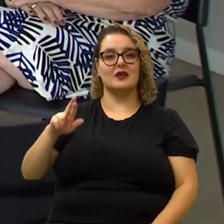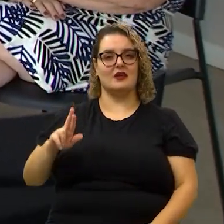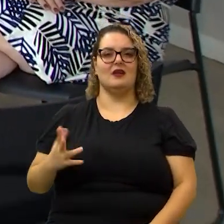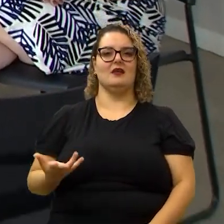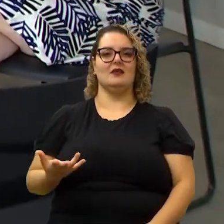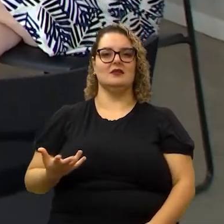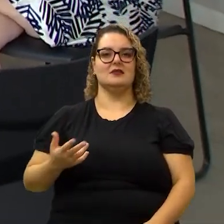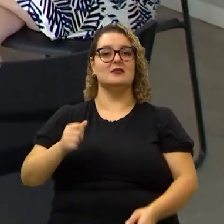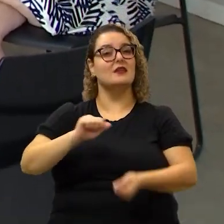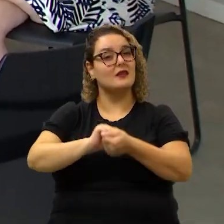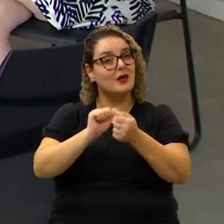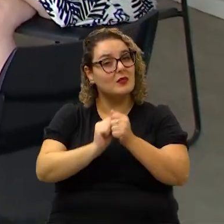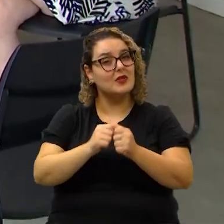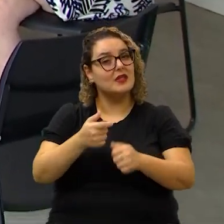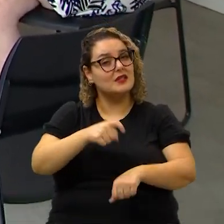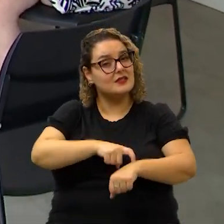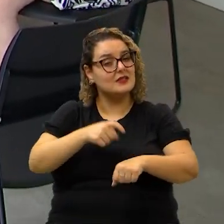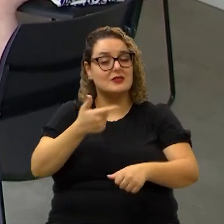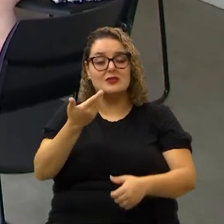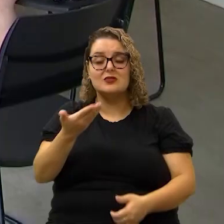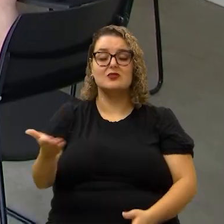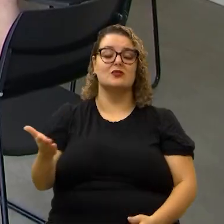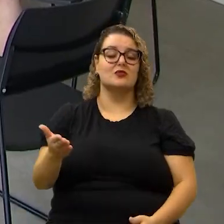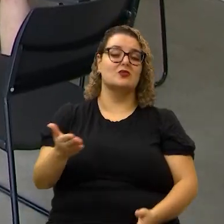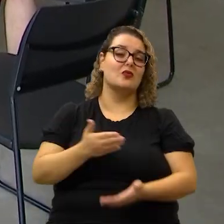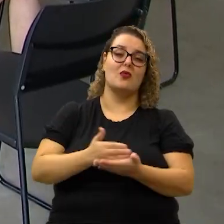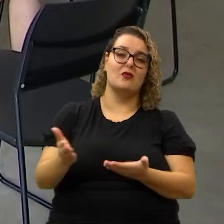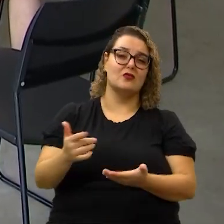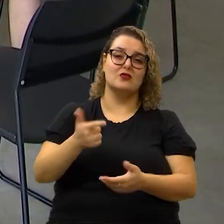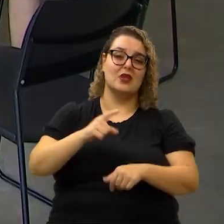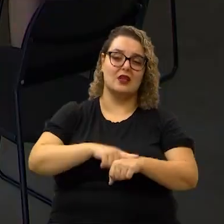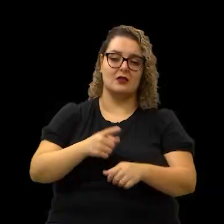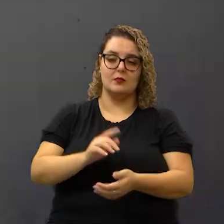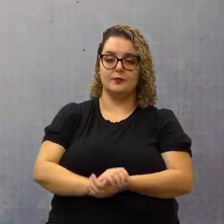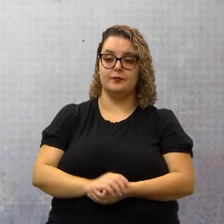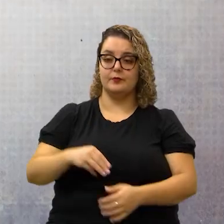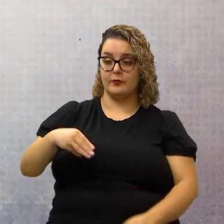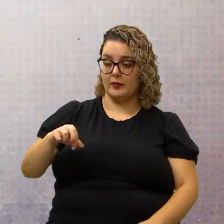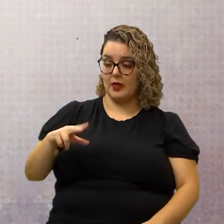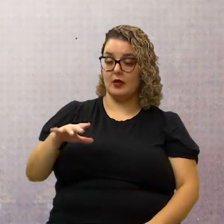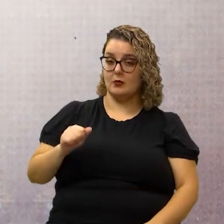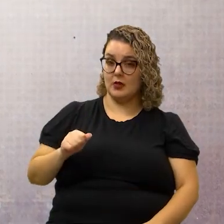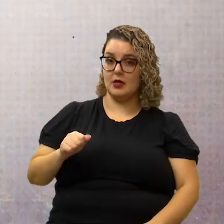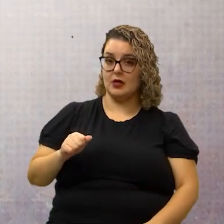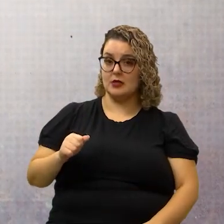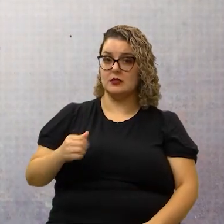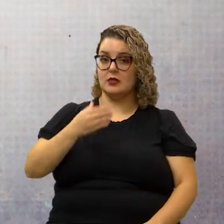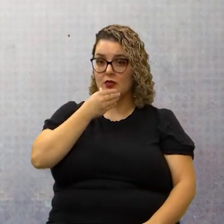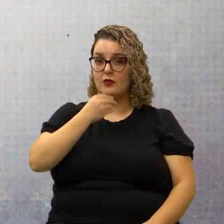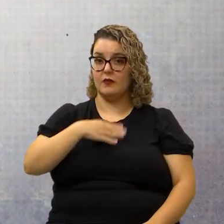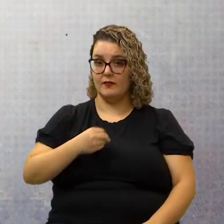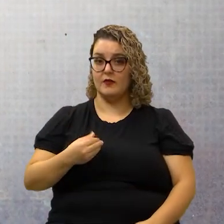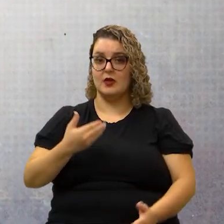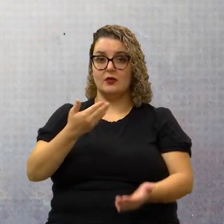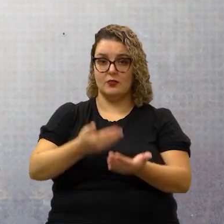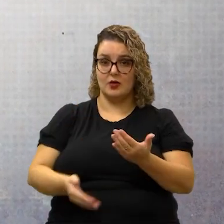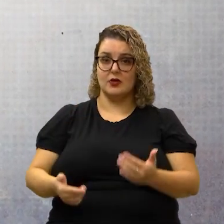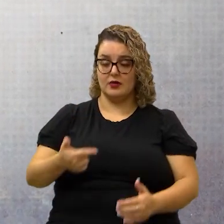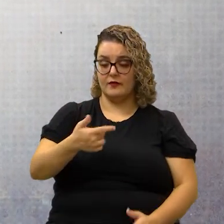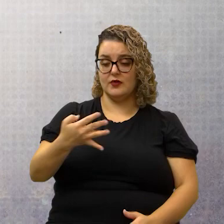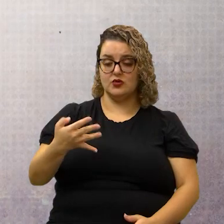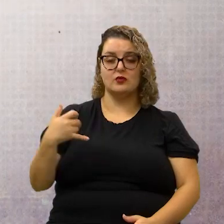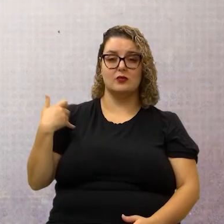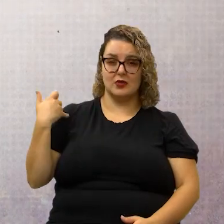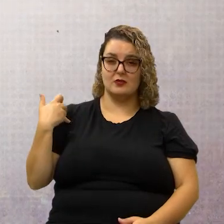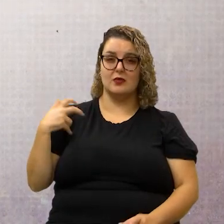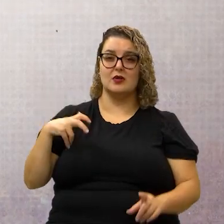adaptar a essa nova realidade. E sem tempo. Não existe tempo. A Márcia perdeu o filho de 24 anos em